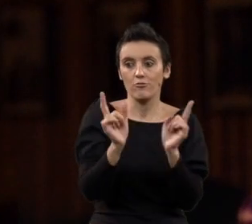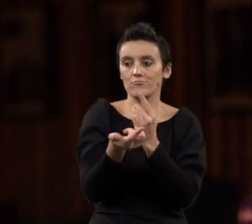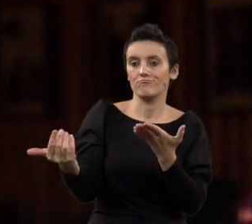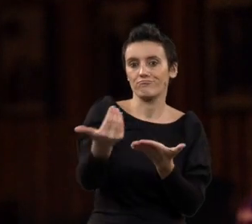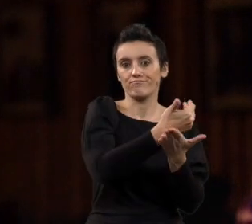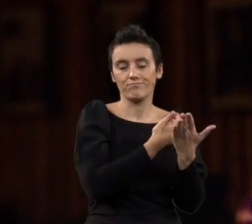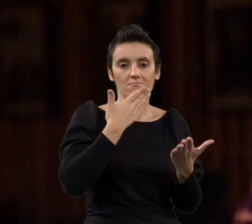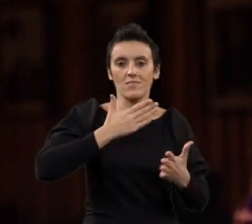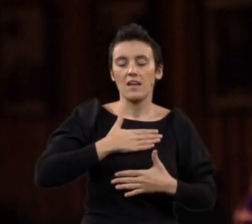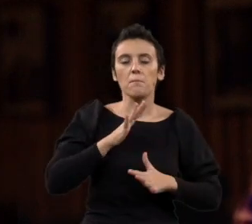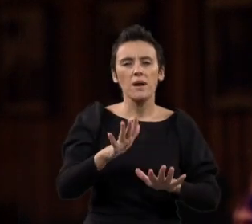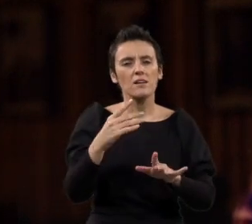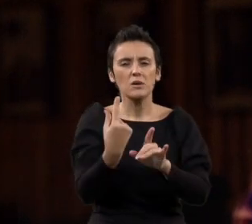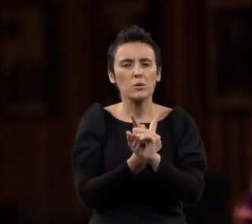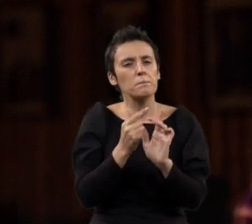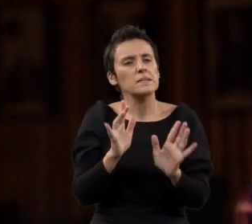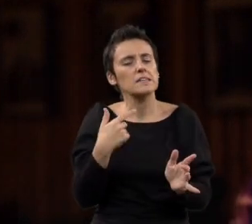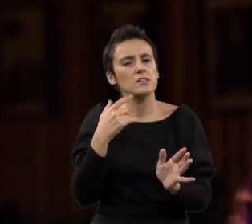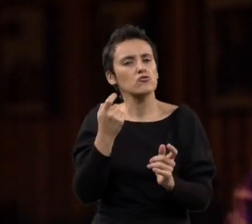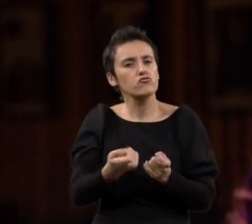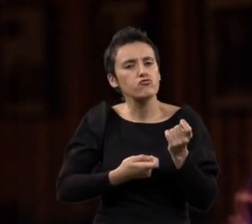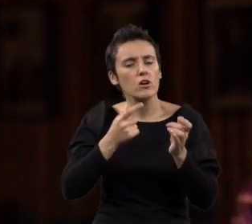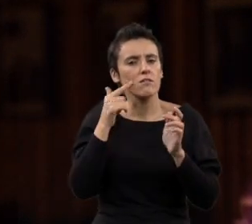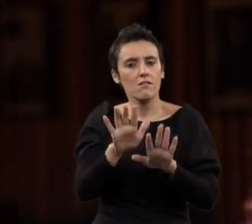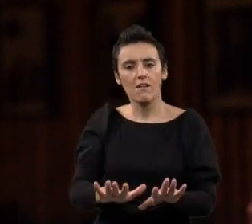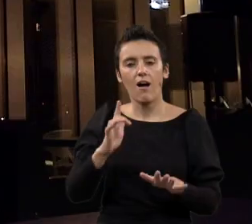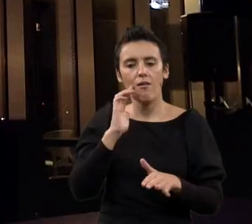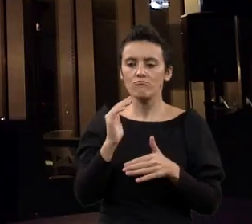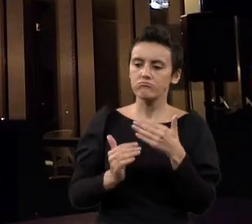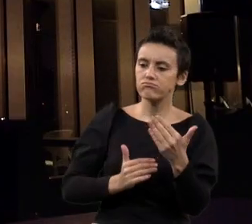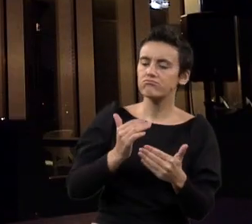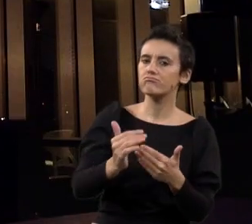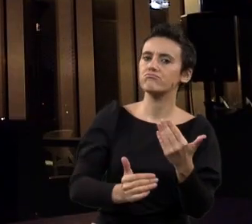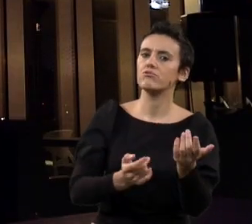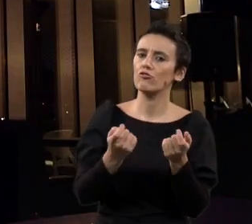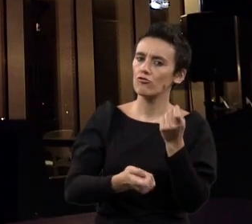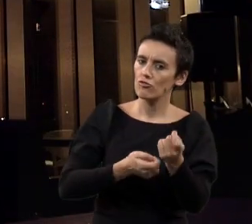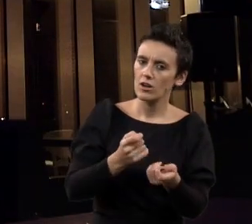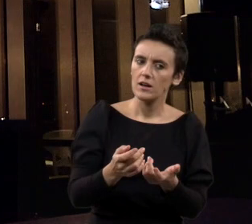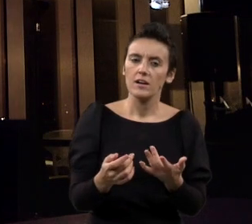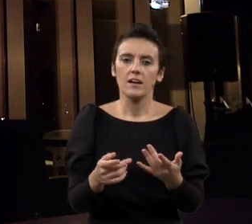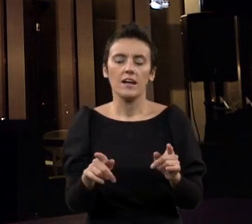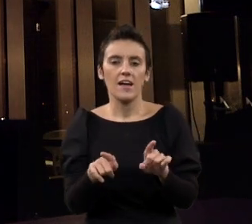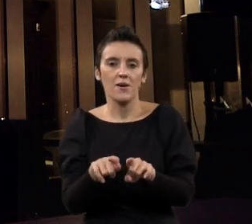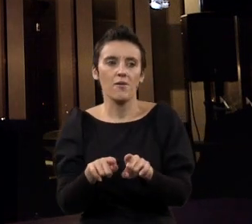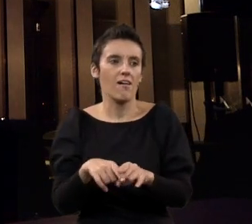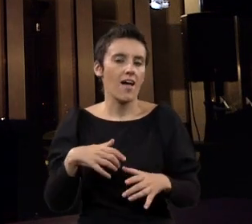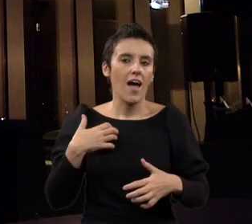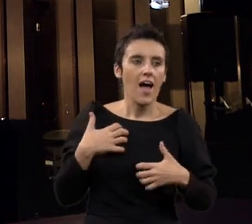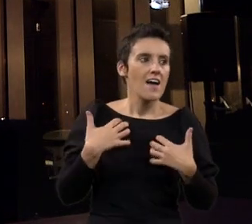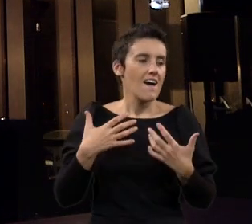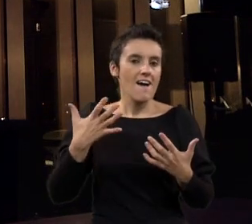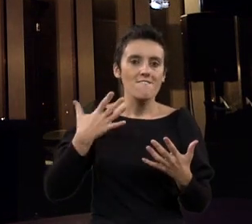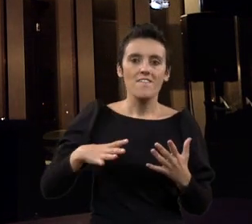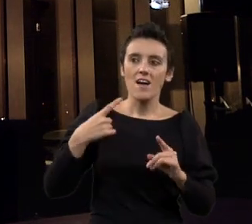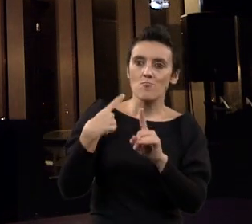as coisas fazem-se com calma, acima de tudo, e uma coisa é a ânsia de